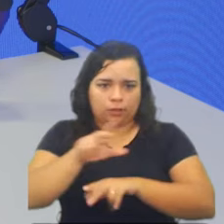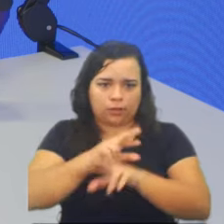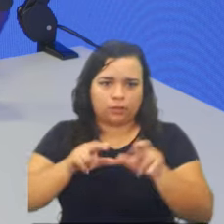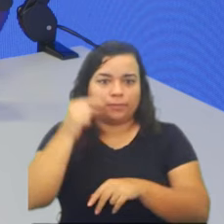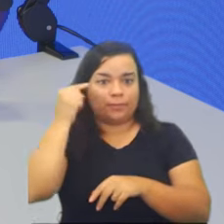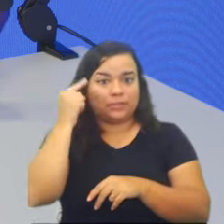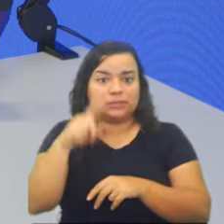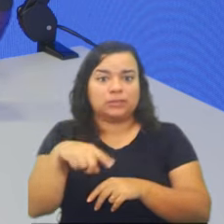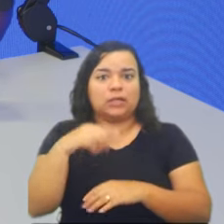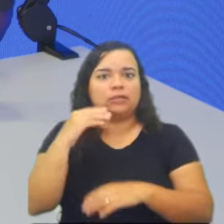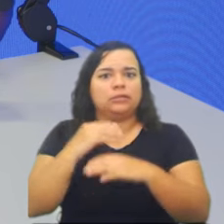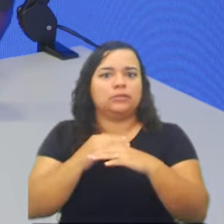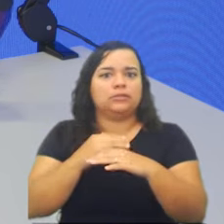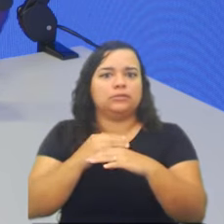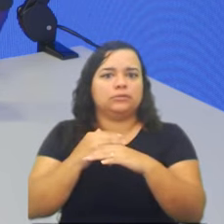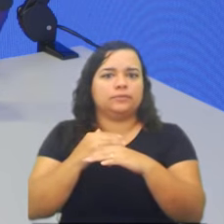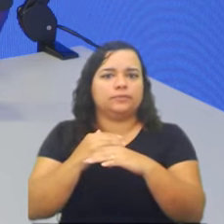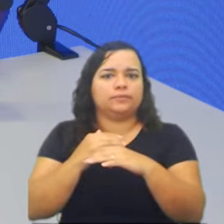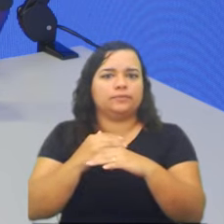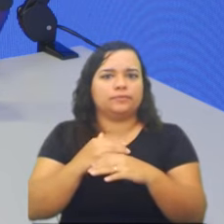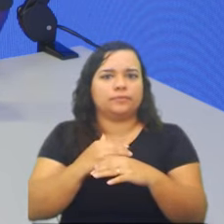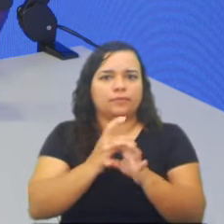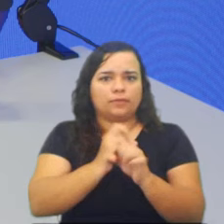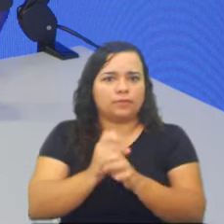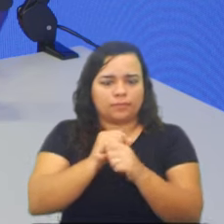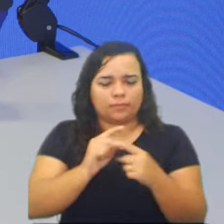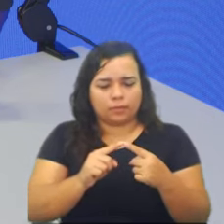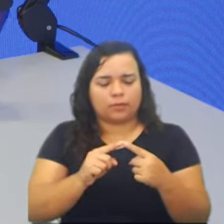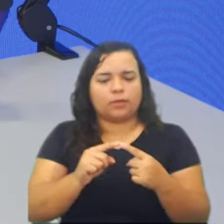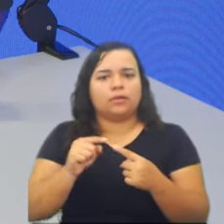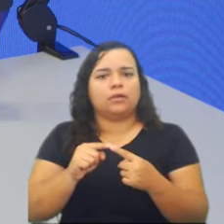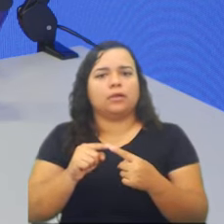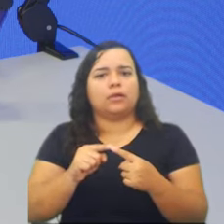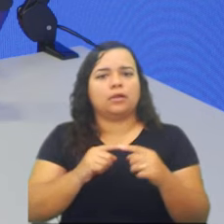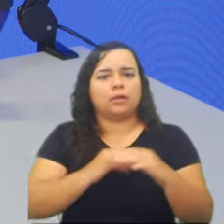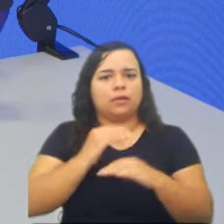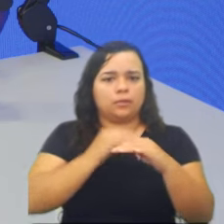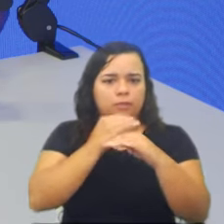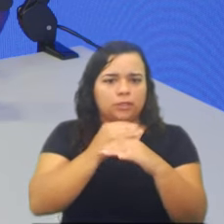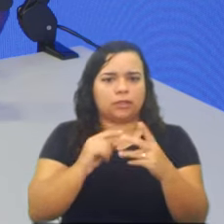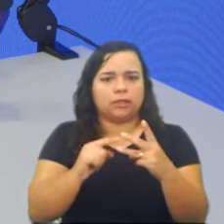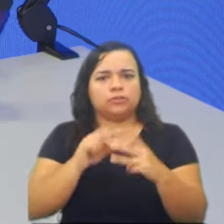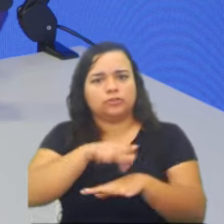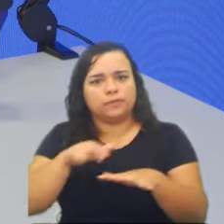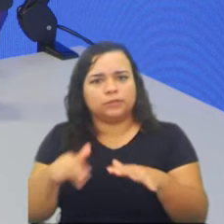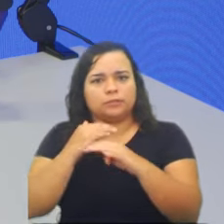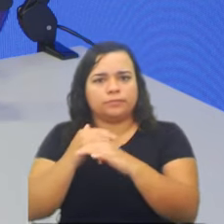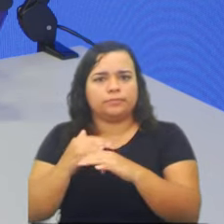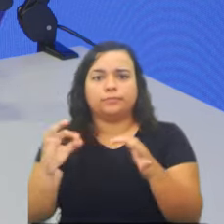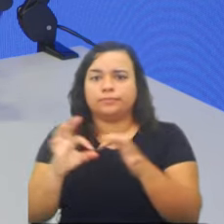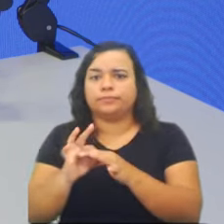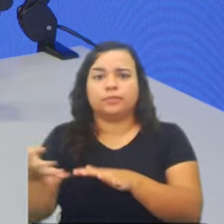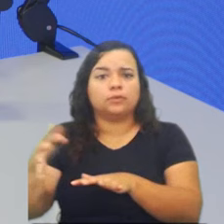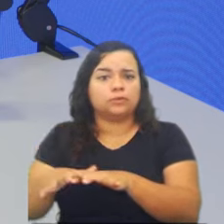equação pessoa diferente contrata mais Equidade diversidade mas Equidade que é o tratamento adequado